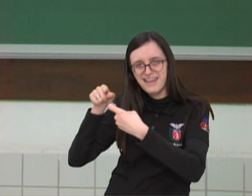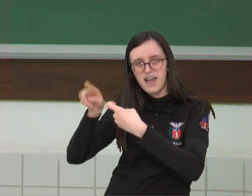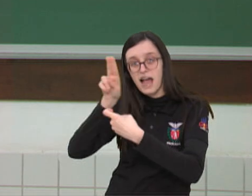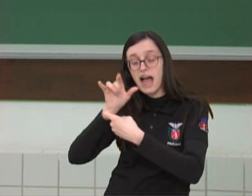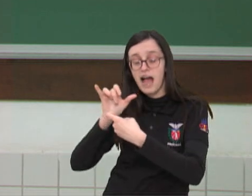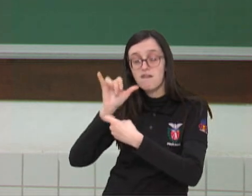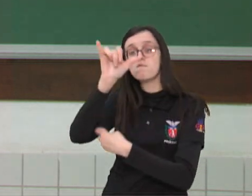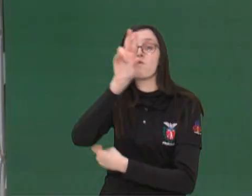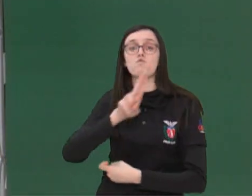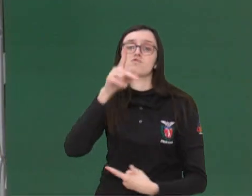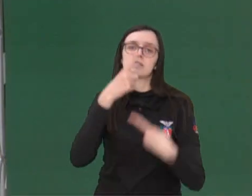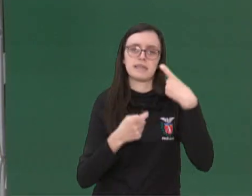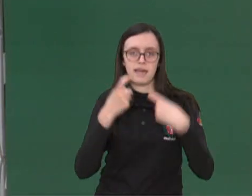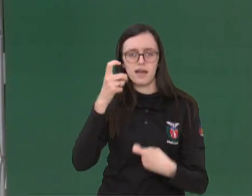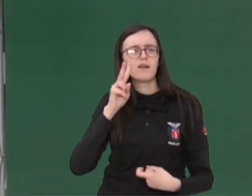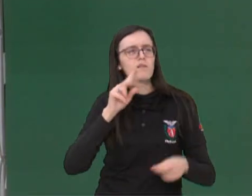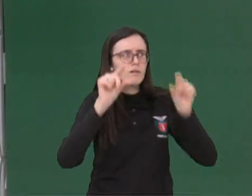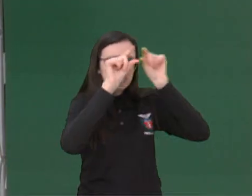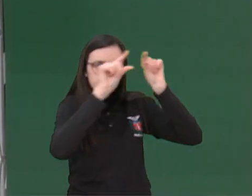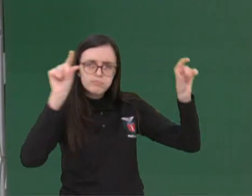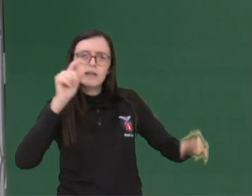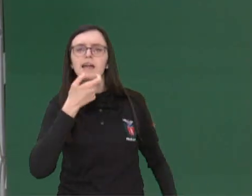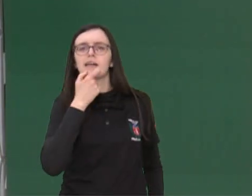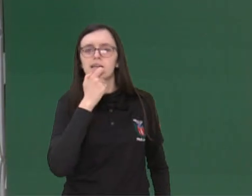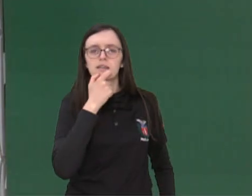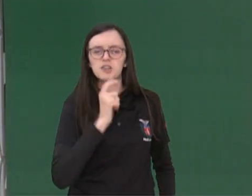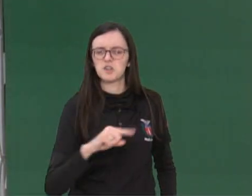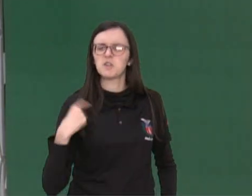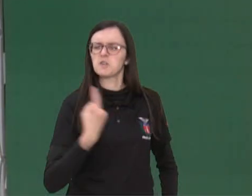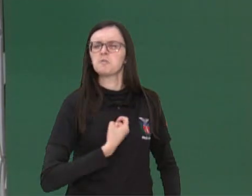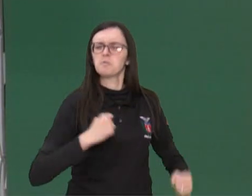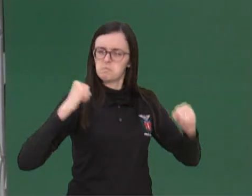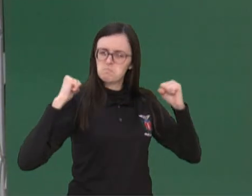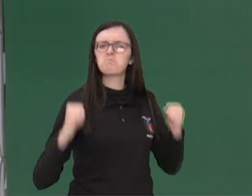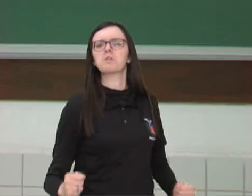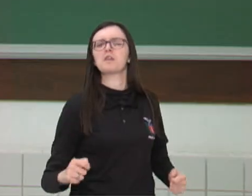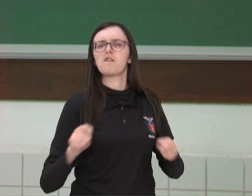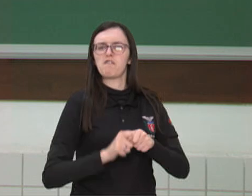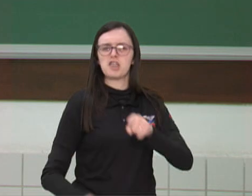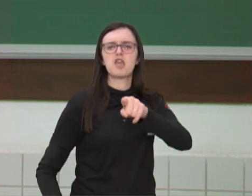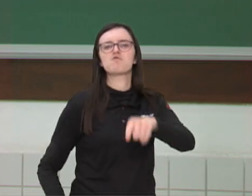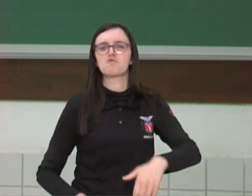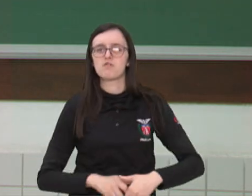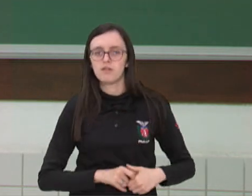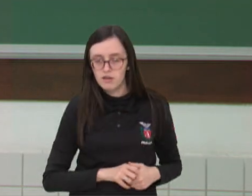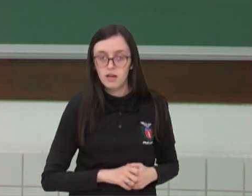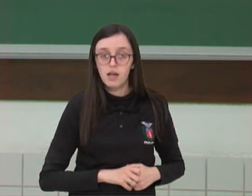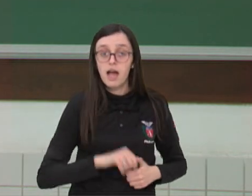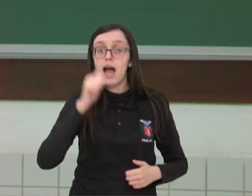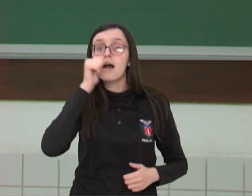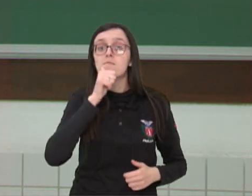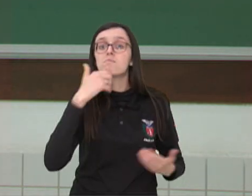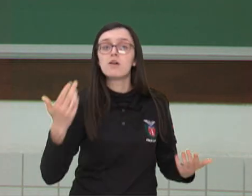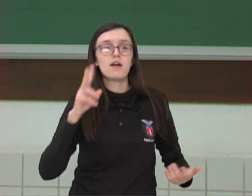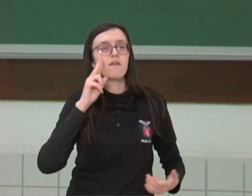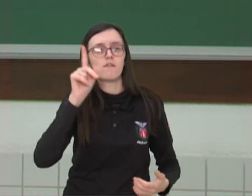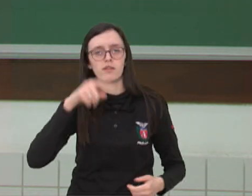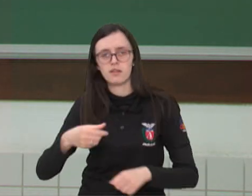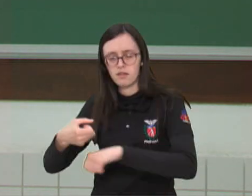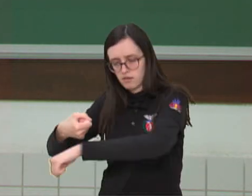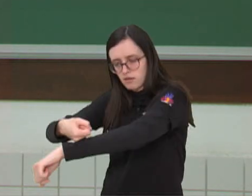guerra. A frase que está em inglês, nós podemos fazer isso. E uma mulher, então, de